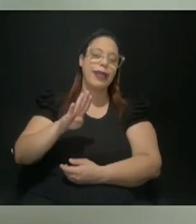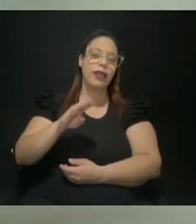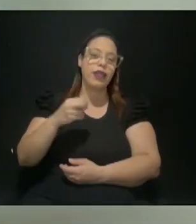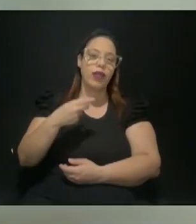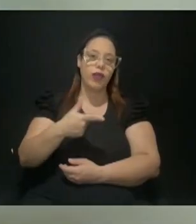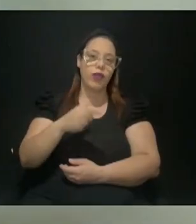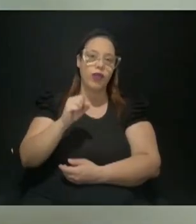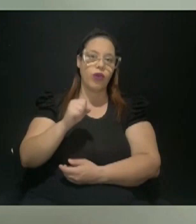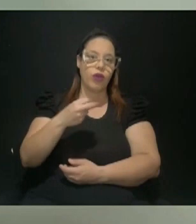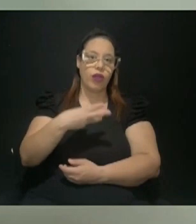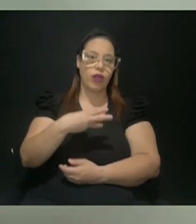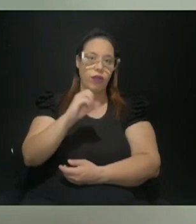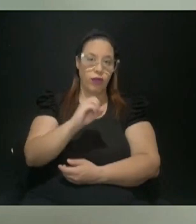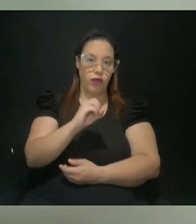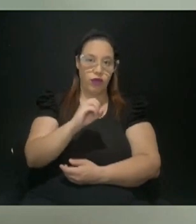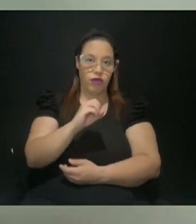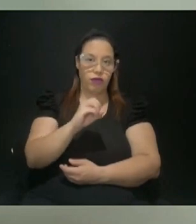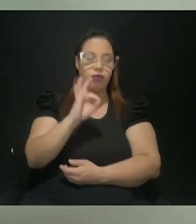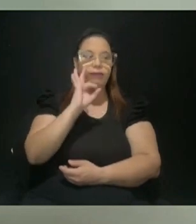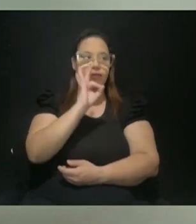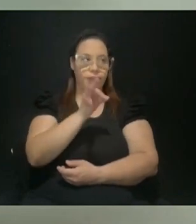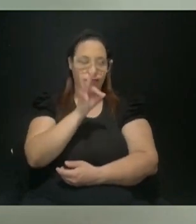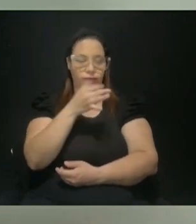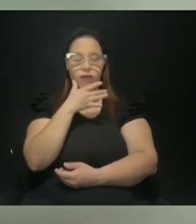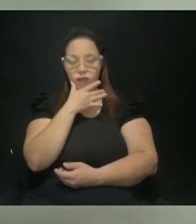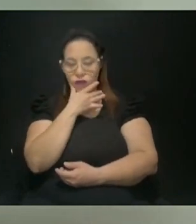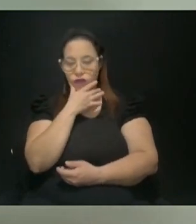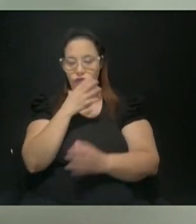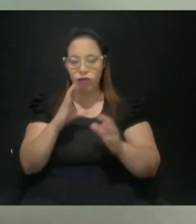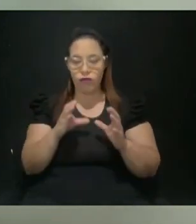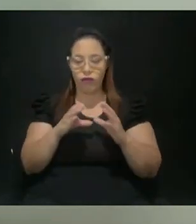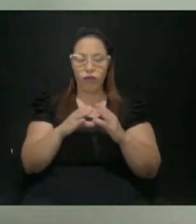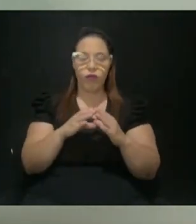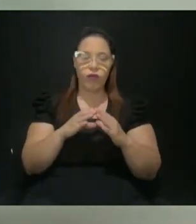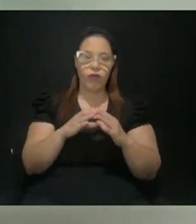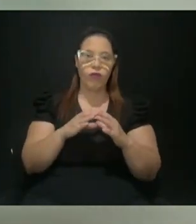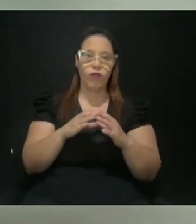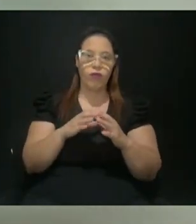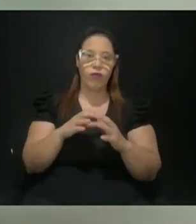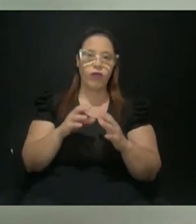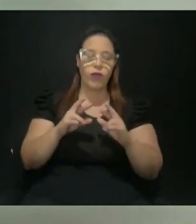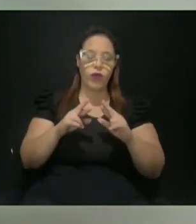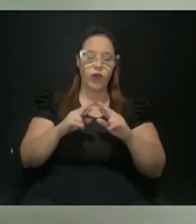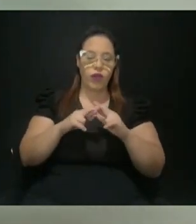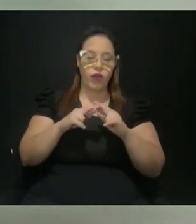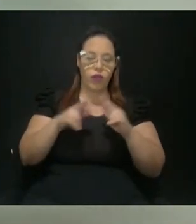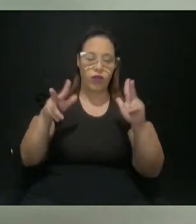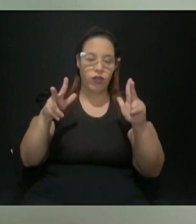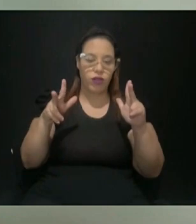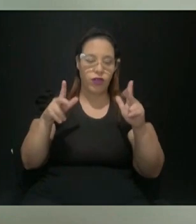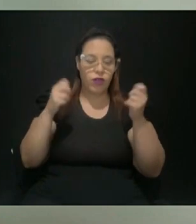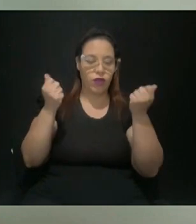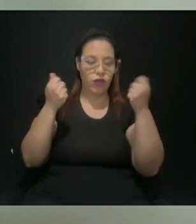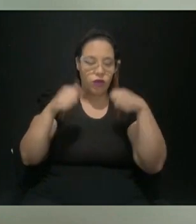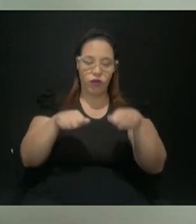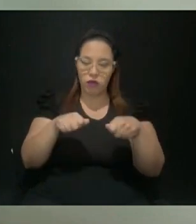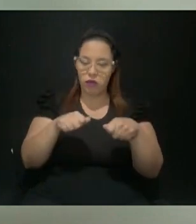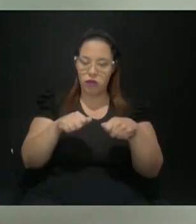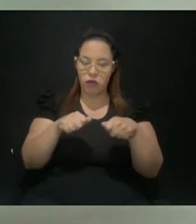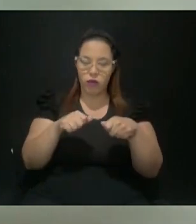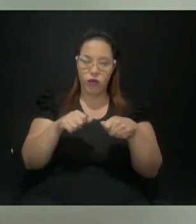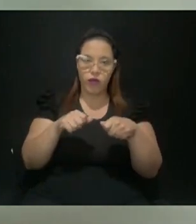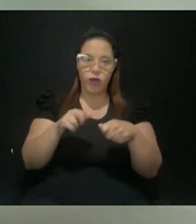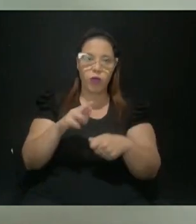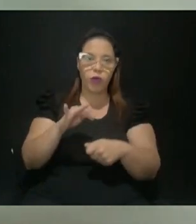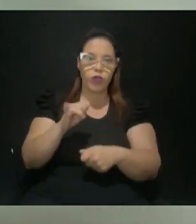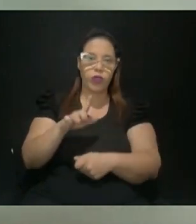Exato. O mercado ele vai desencadear, né, diversas possibilidades na cadeia produtiva e vai trazer muitos